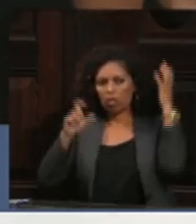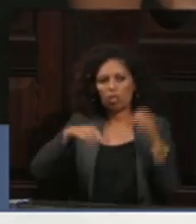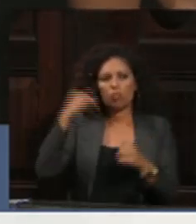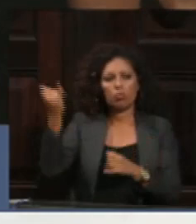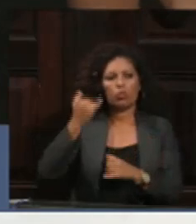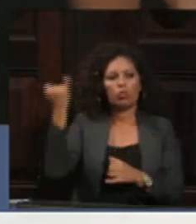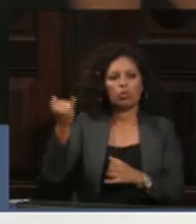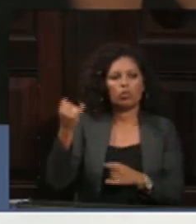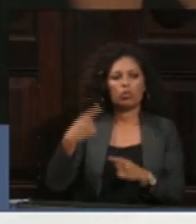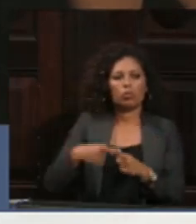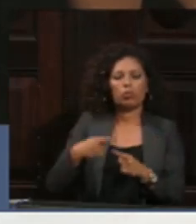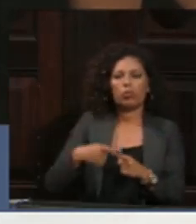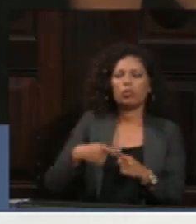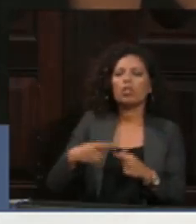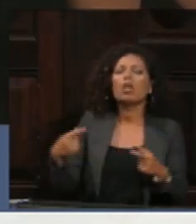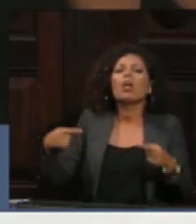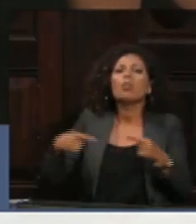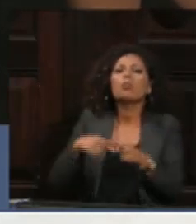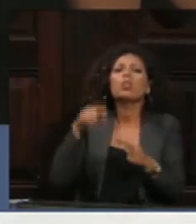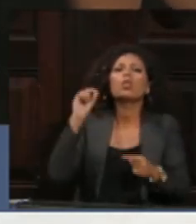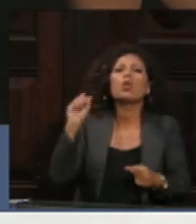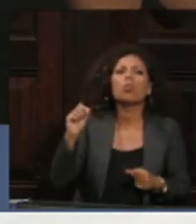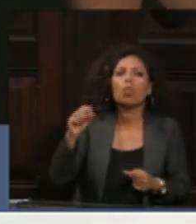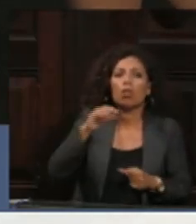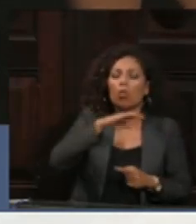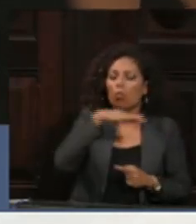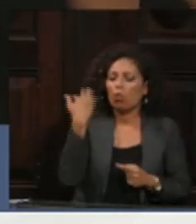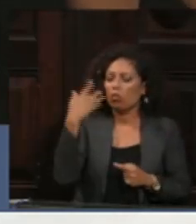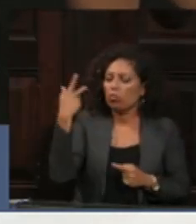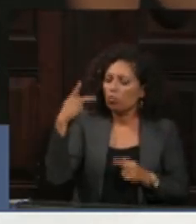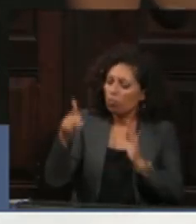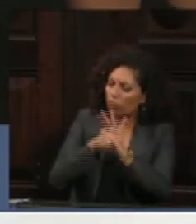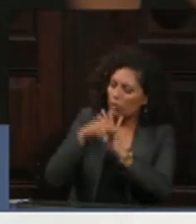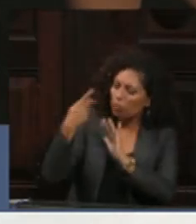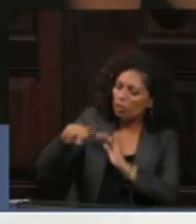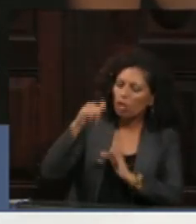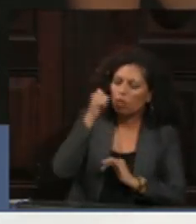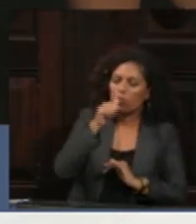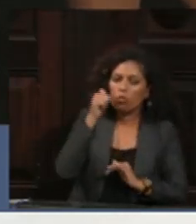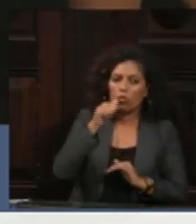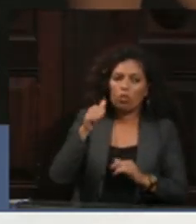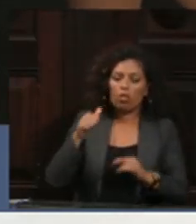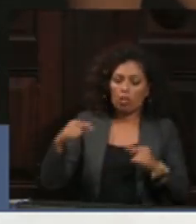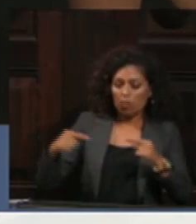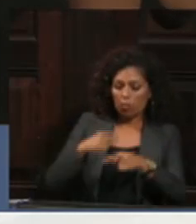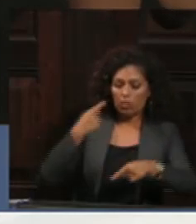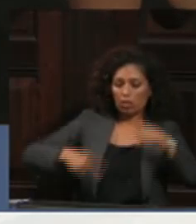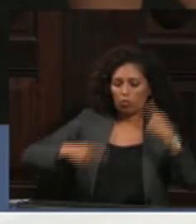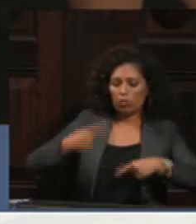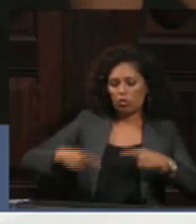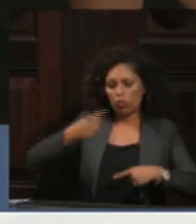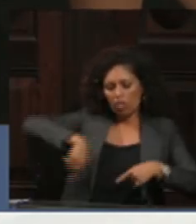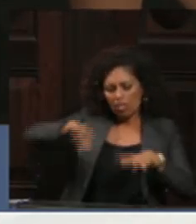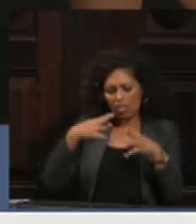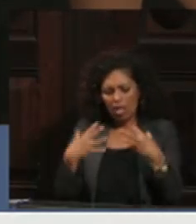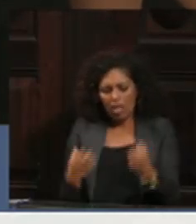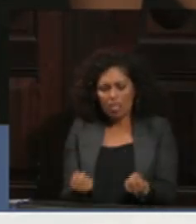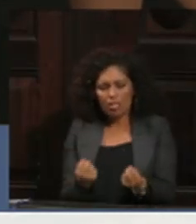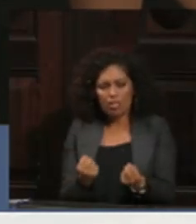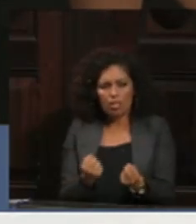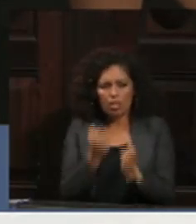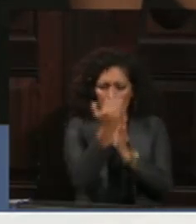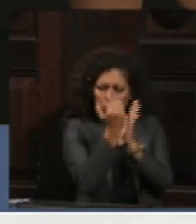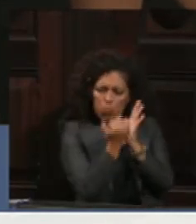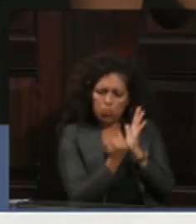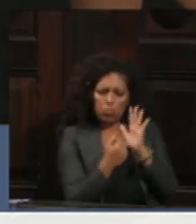um feminicídio político. Não podemos aceitar a linha de investigação que diz